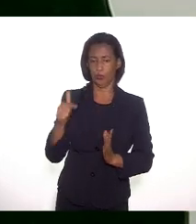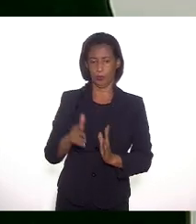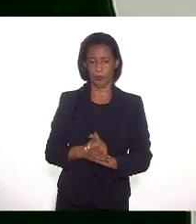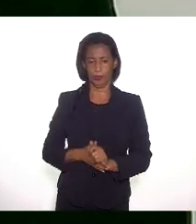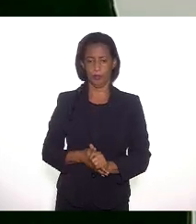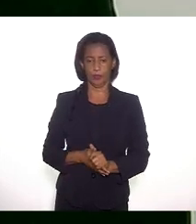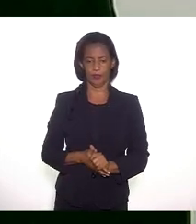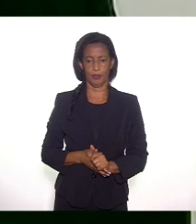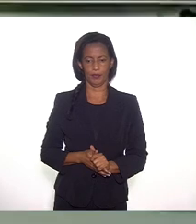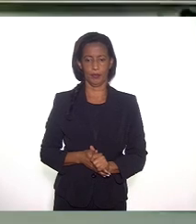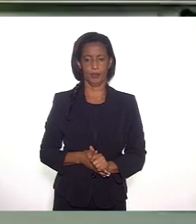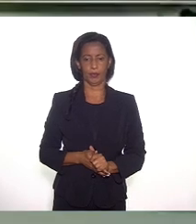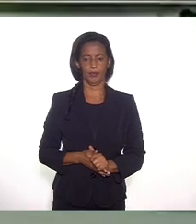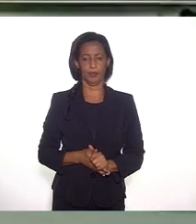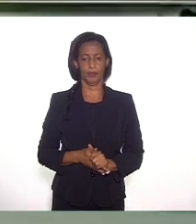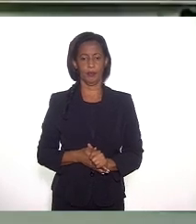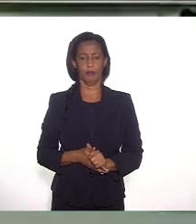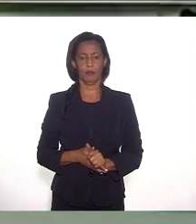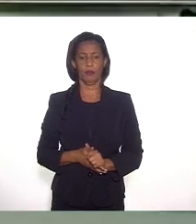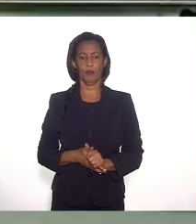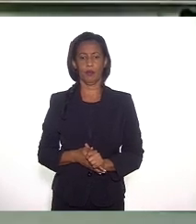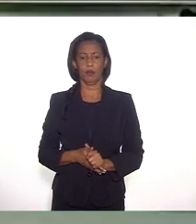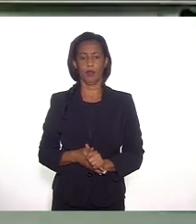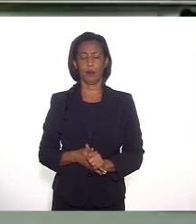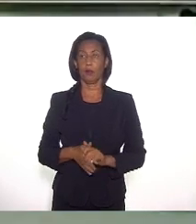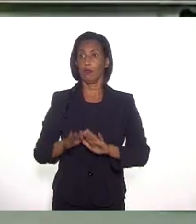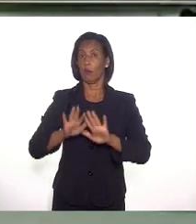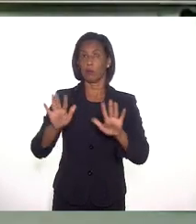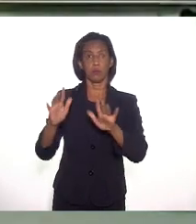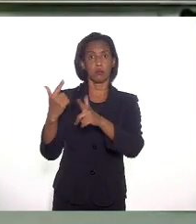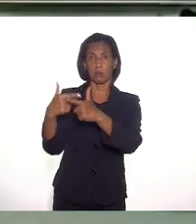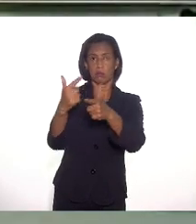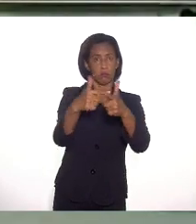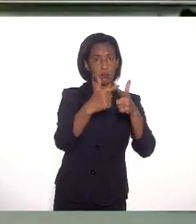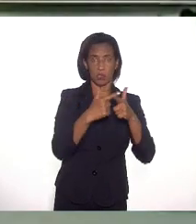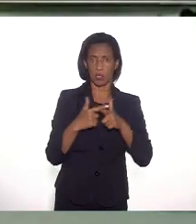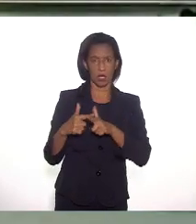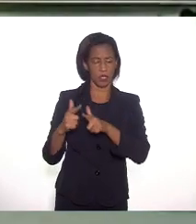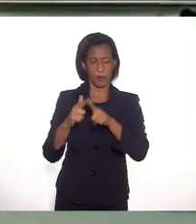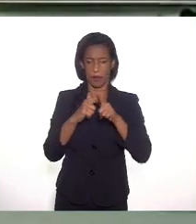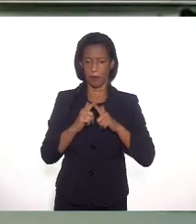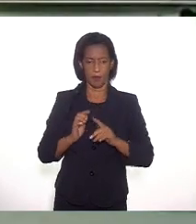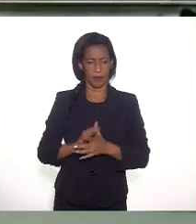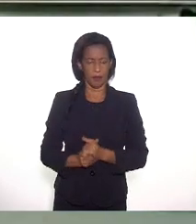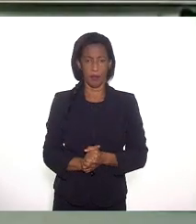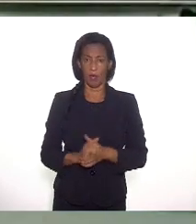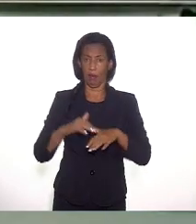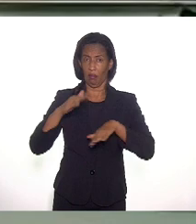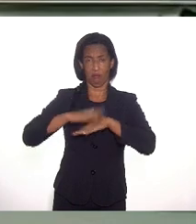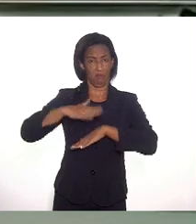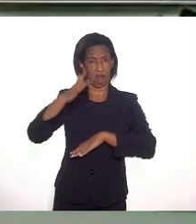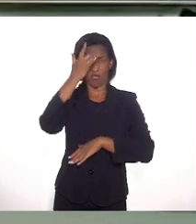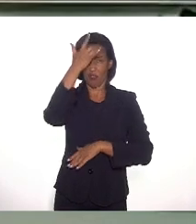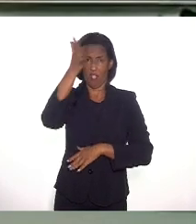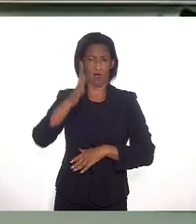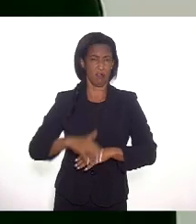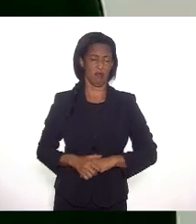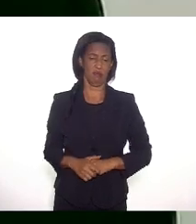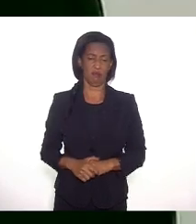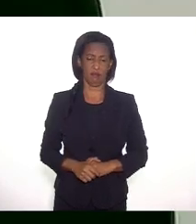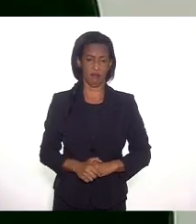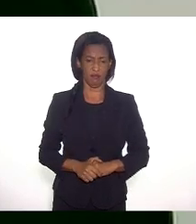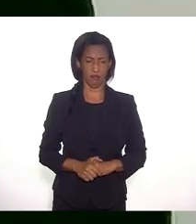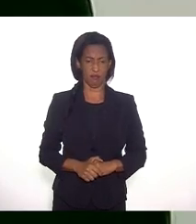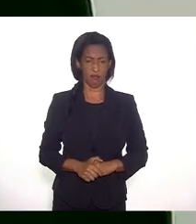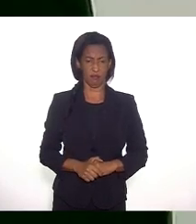Não importa. Não tem problema. Mais fácil ainda. Sem parecer, É mais fácil, porque é mais fácil. Mas deputado Luiz,